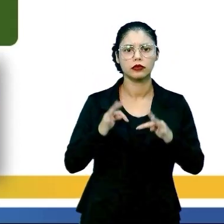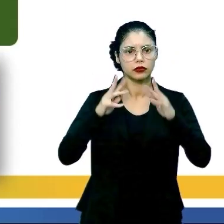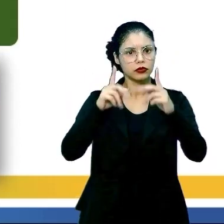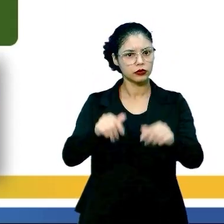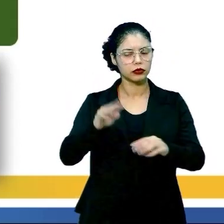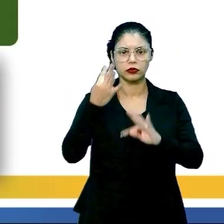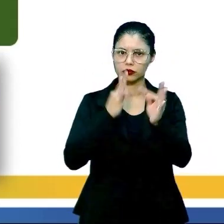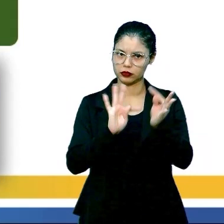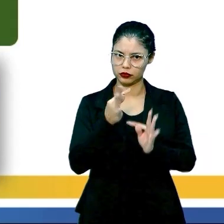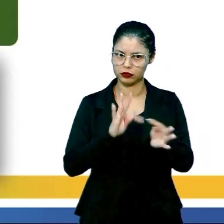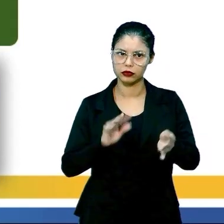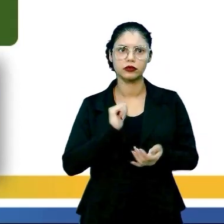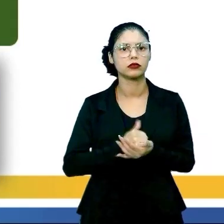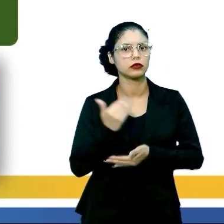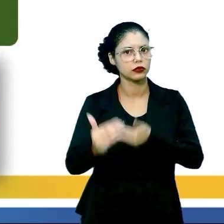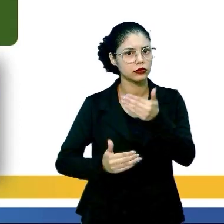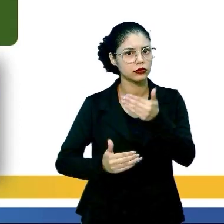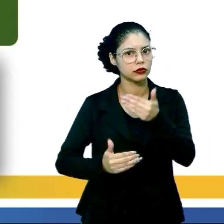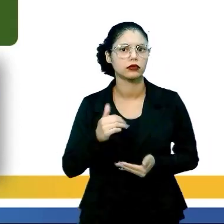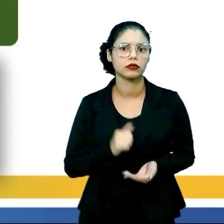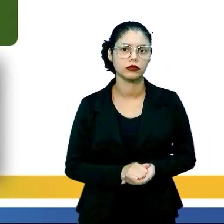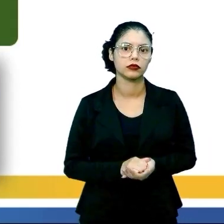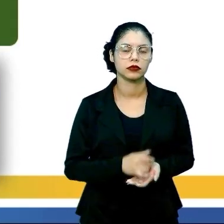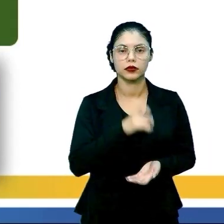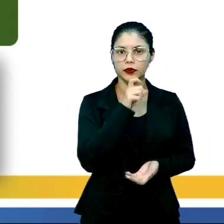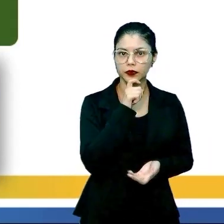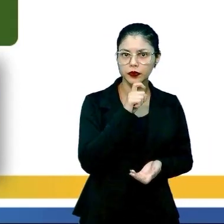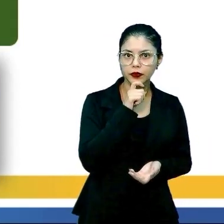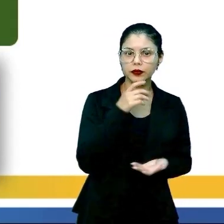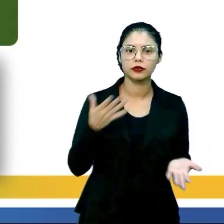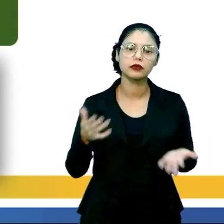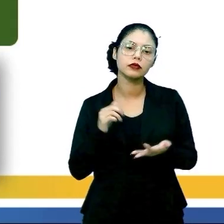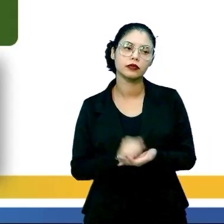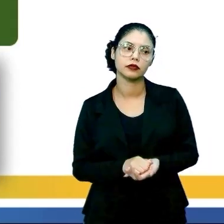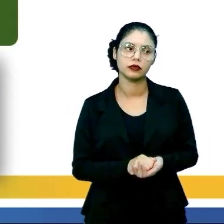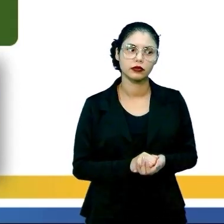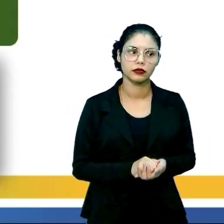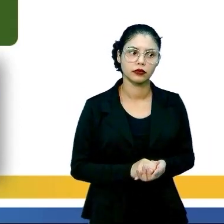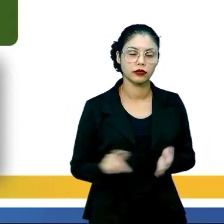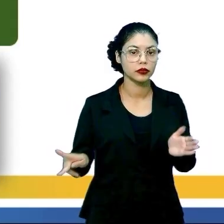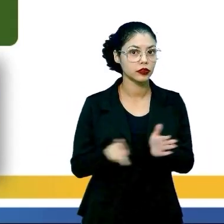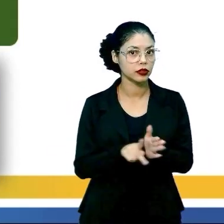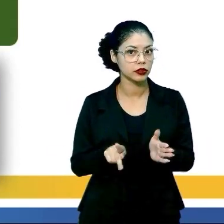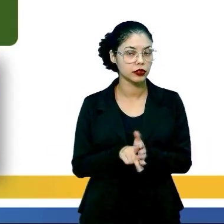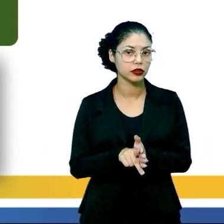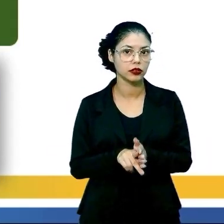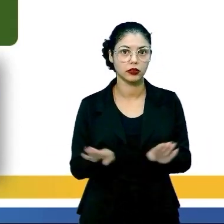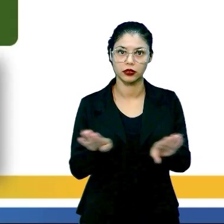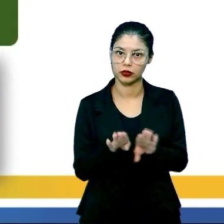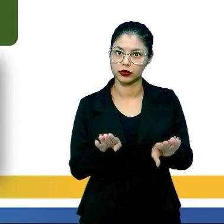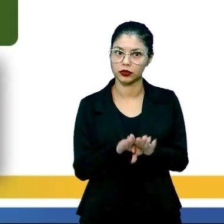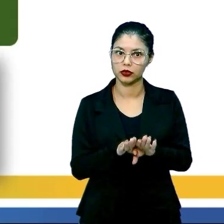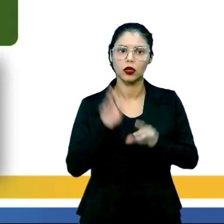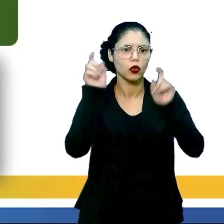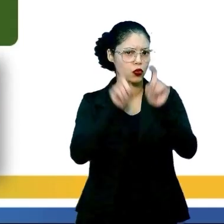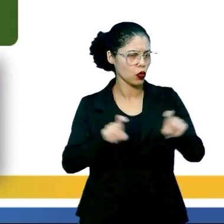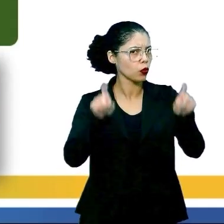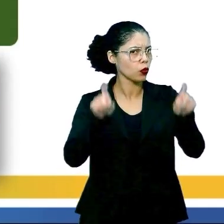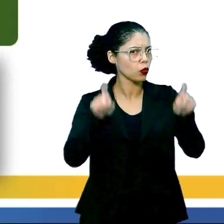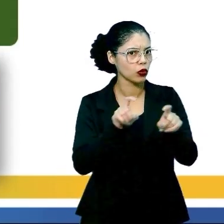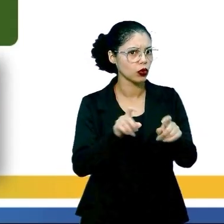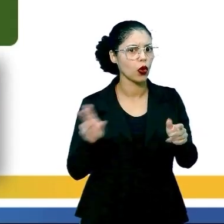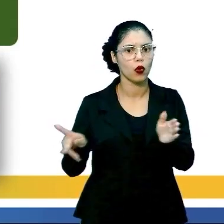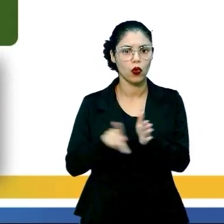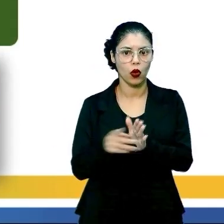as tecnologias que foram desenvolvidas durante a Guerra Fria? Pois é, a própria invenção do computador remonta à Segunda